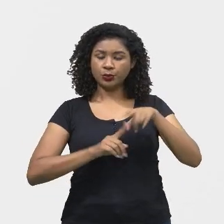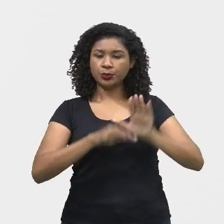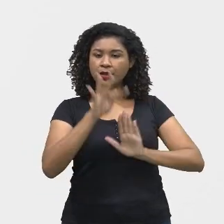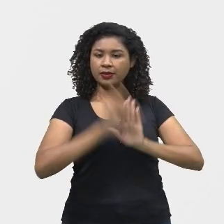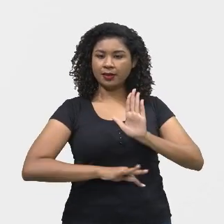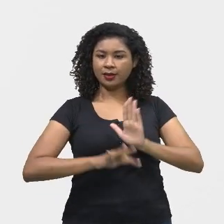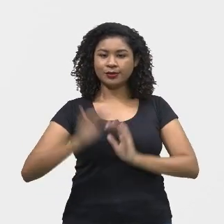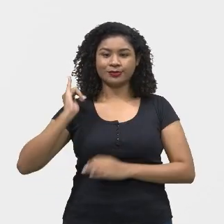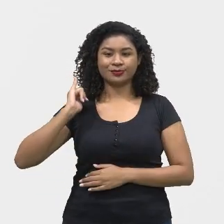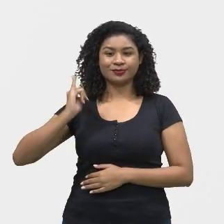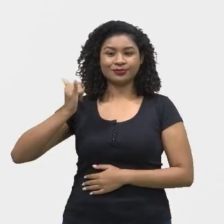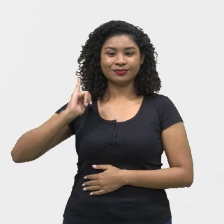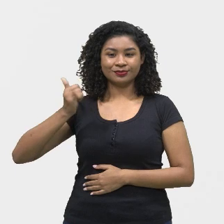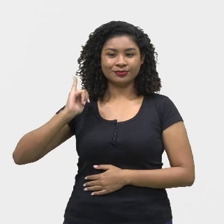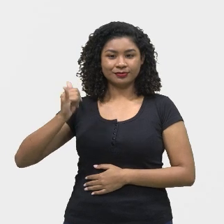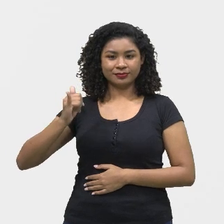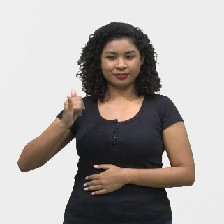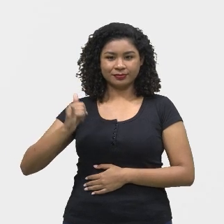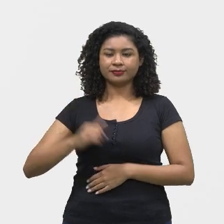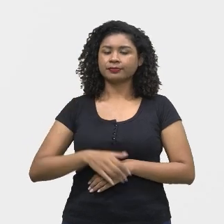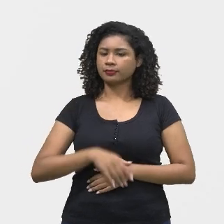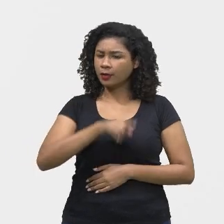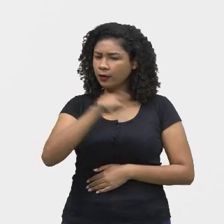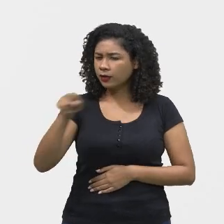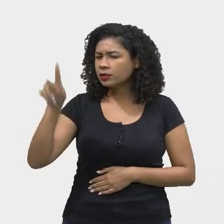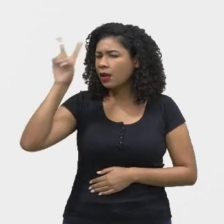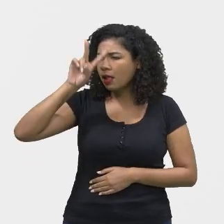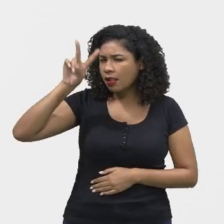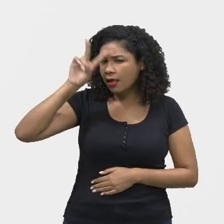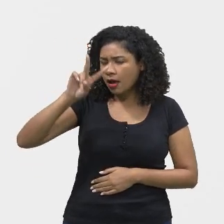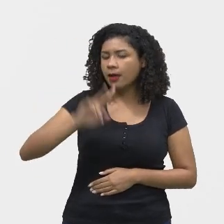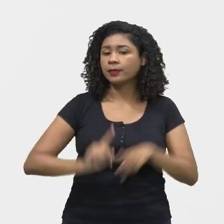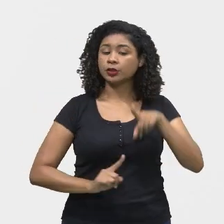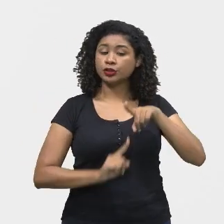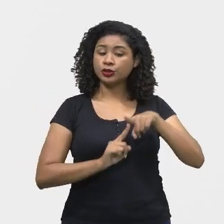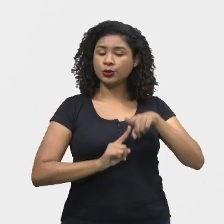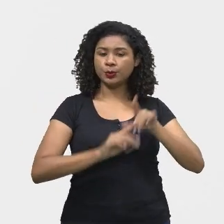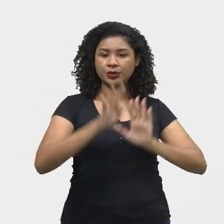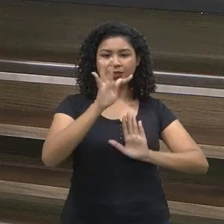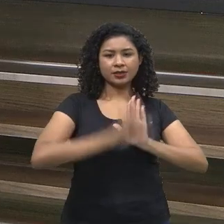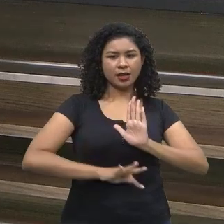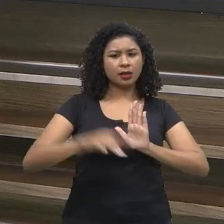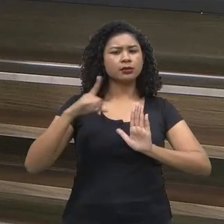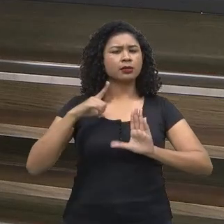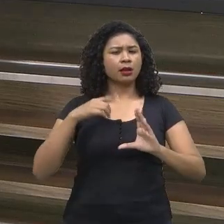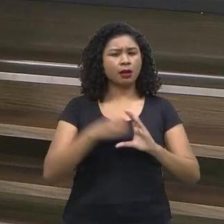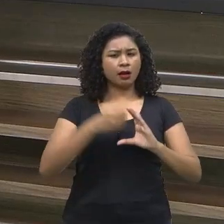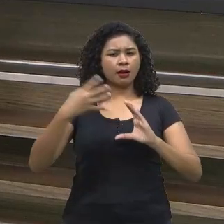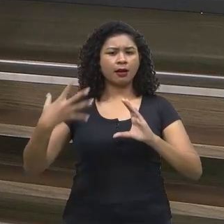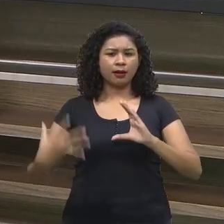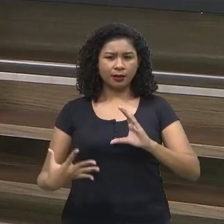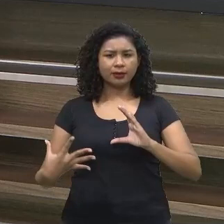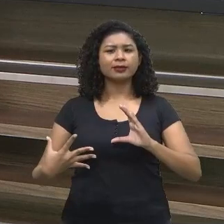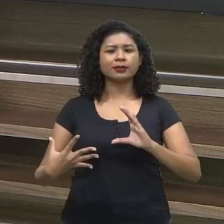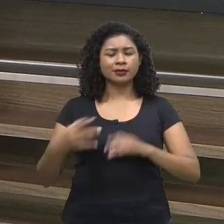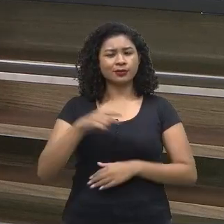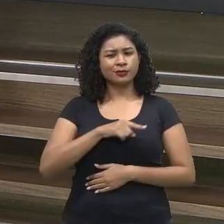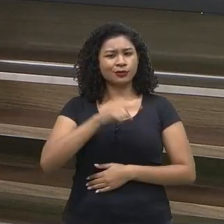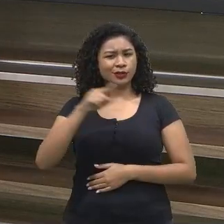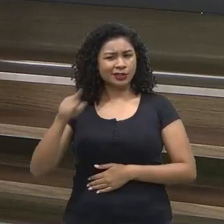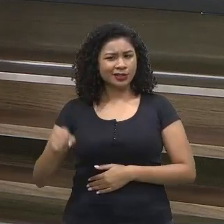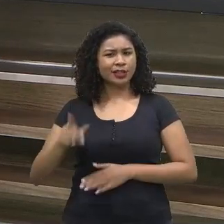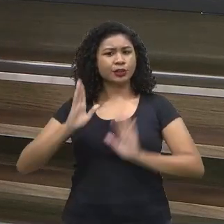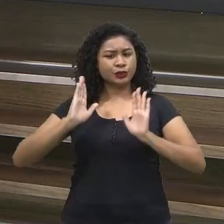textual narração? Você lembra? Essa tipologia textual tem algumas características que nós já trabalhamos com